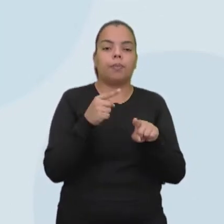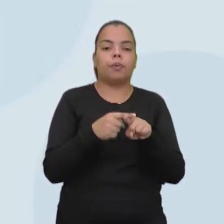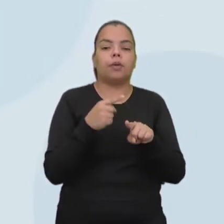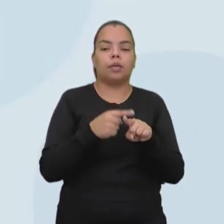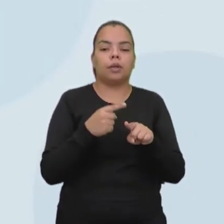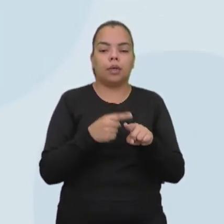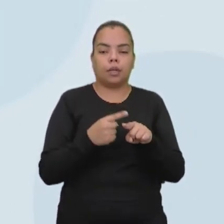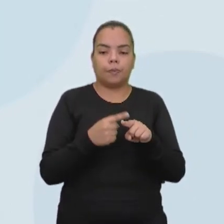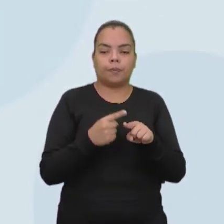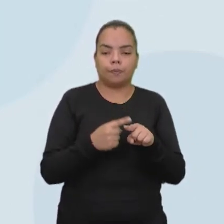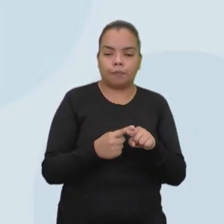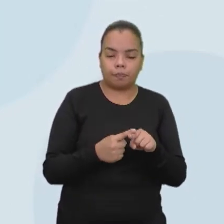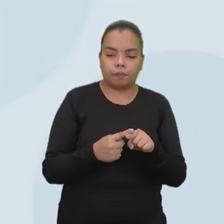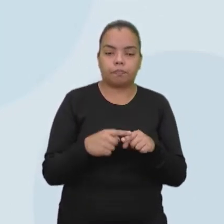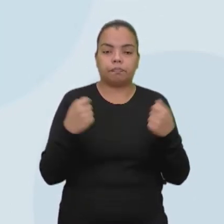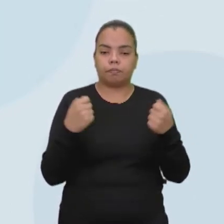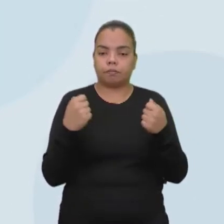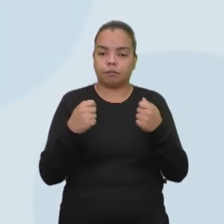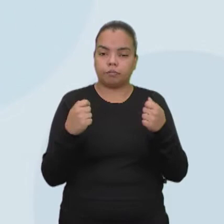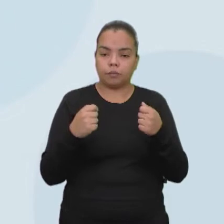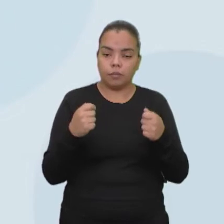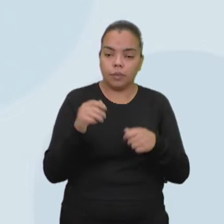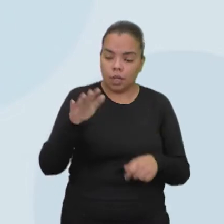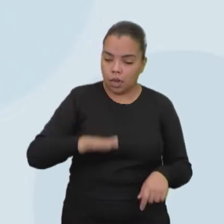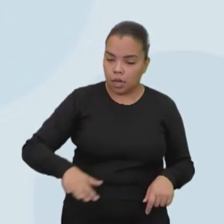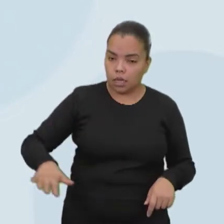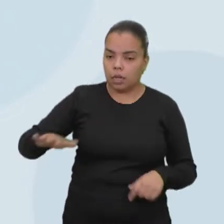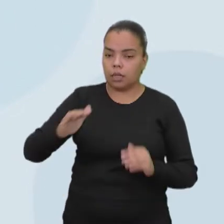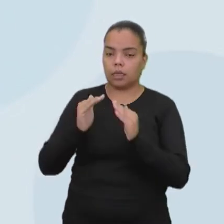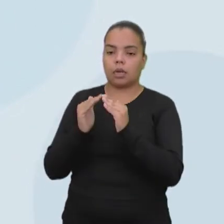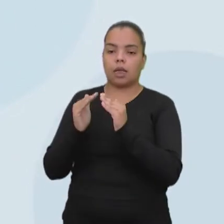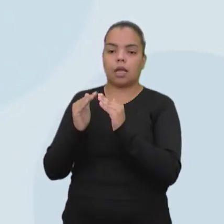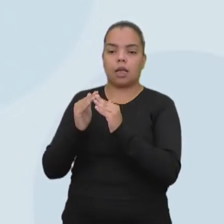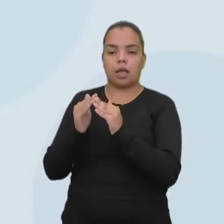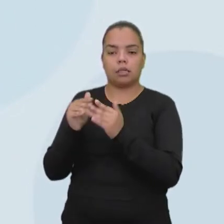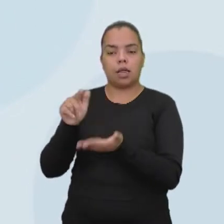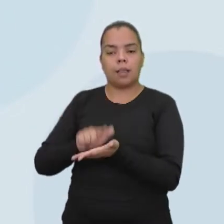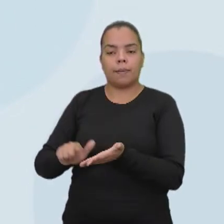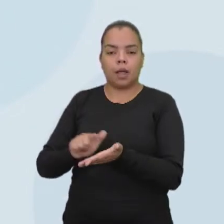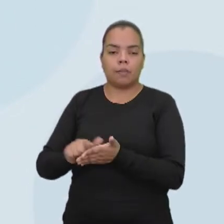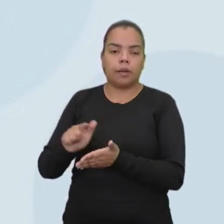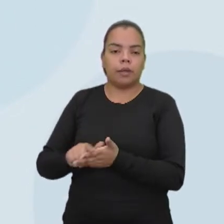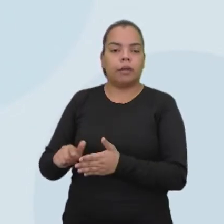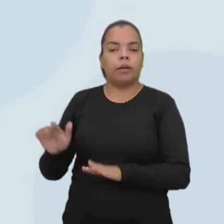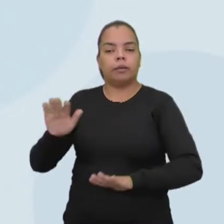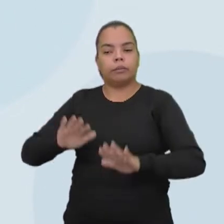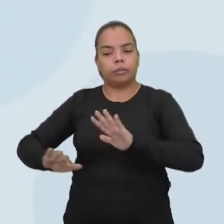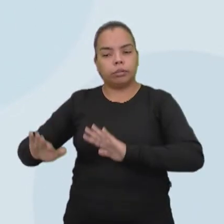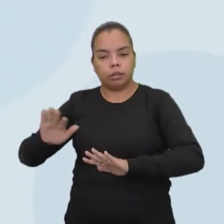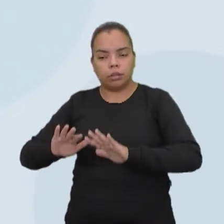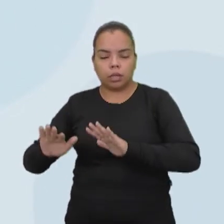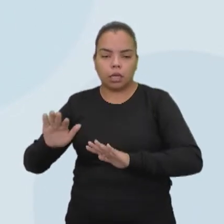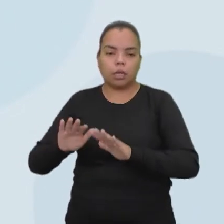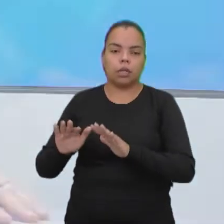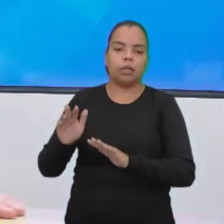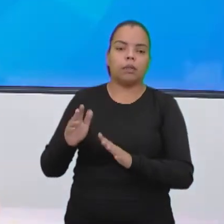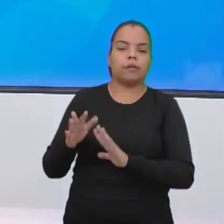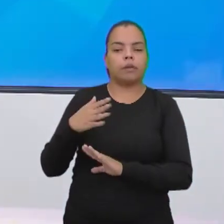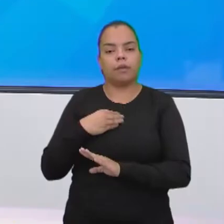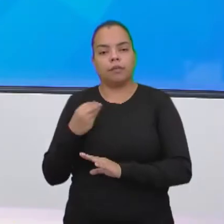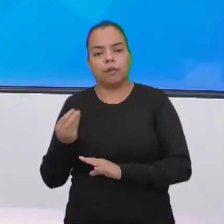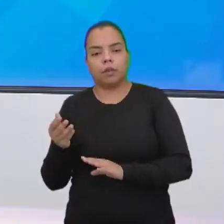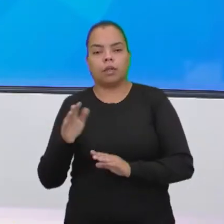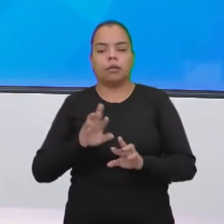pesada. Como diz aí uma coordenadora de população e indicadores sociais do IBGE, a Bárbara Cobo, né? Então